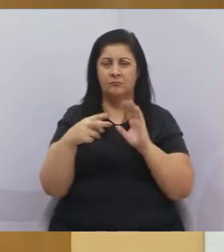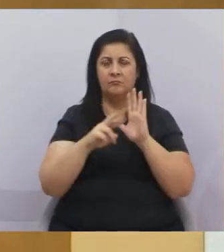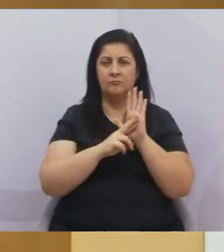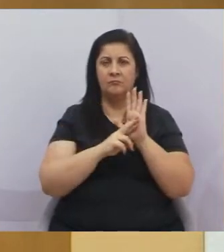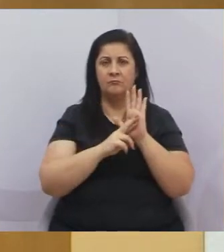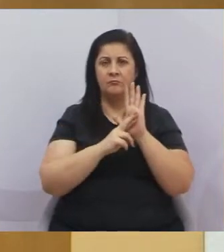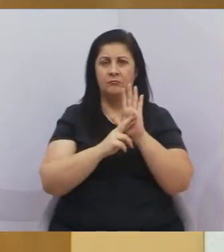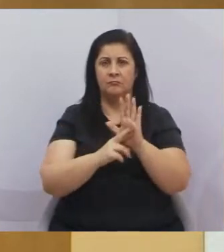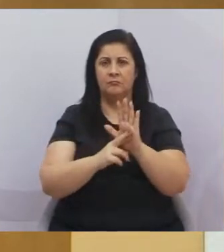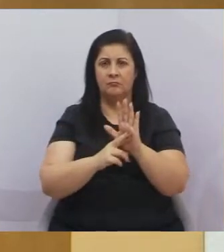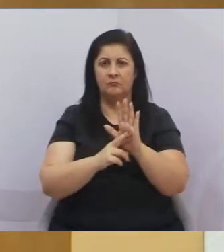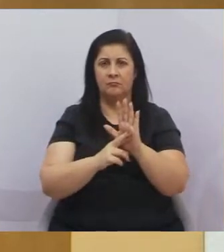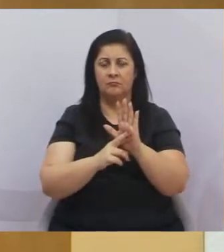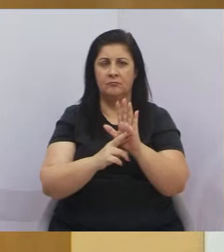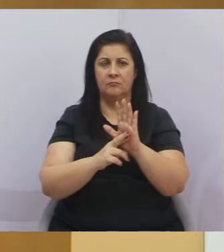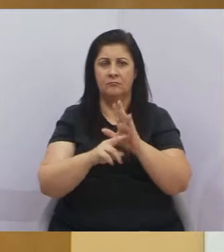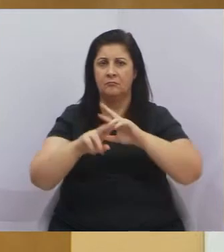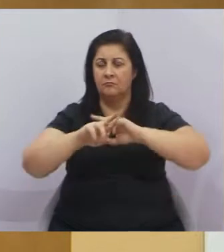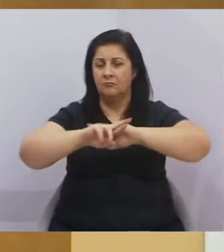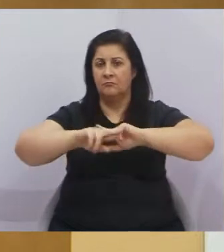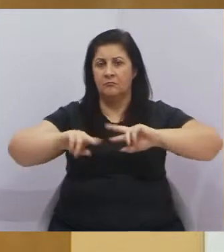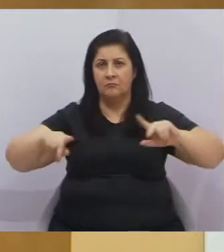entidade cultural das diversas modalidades.